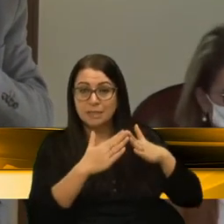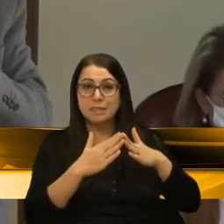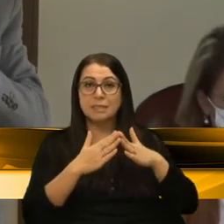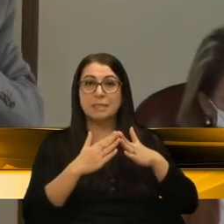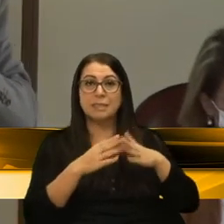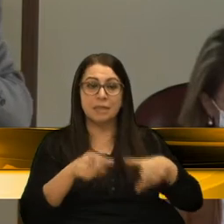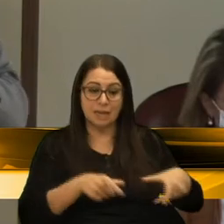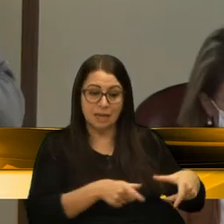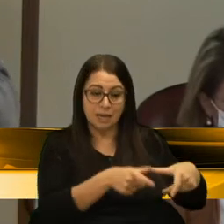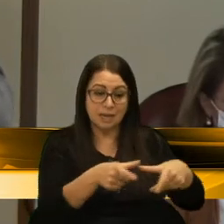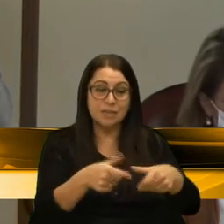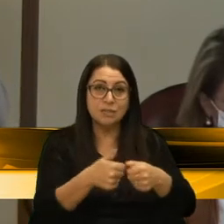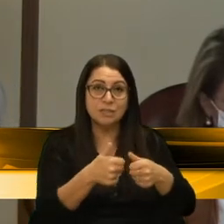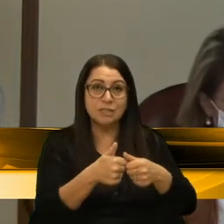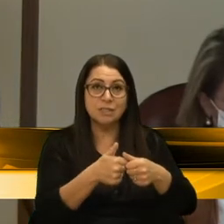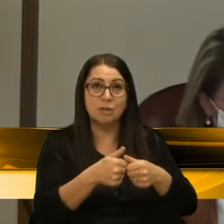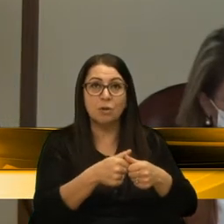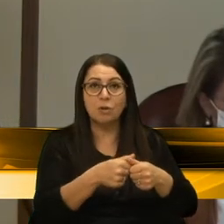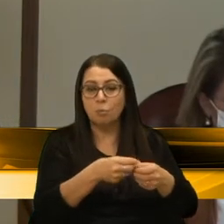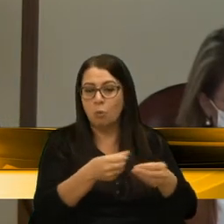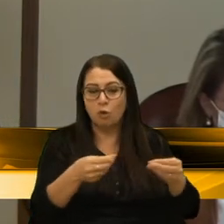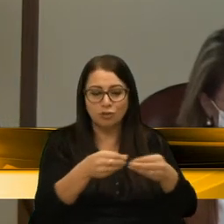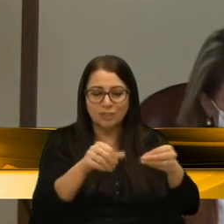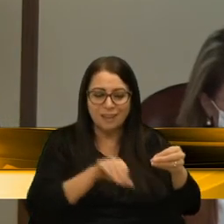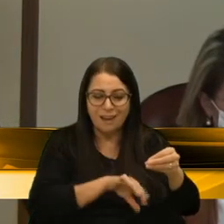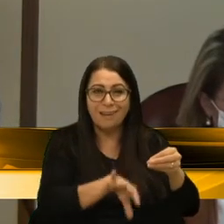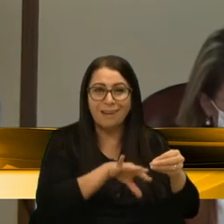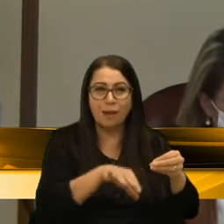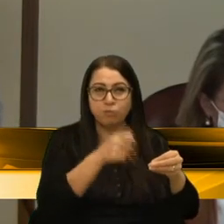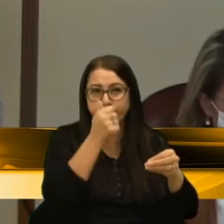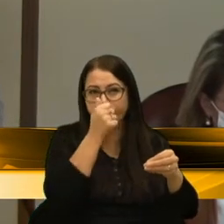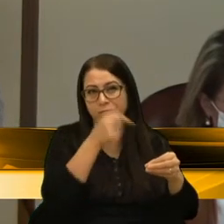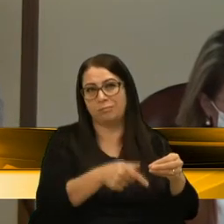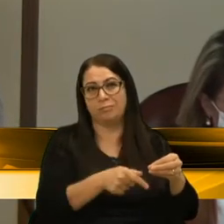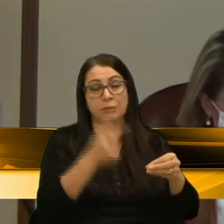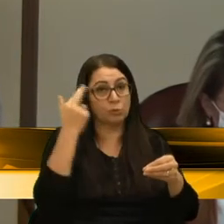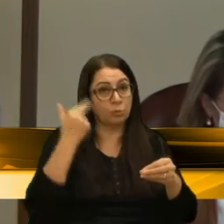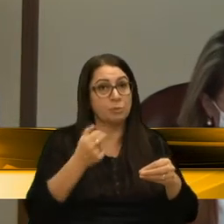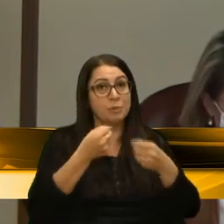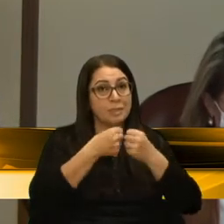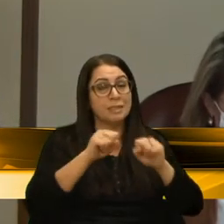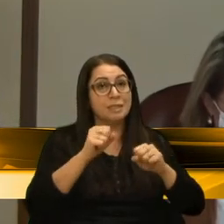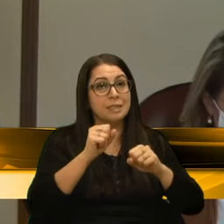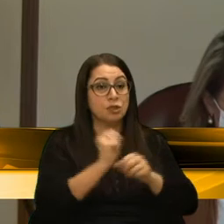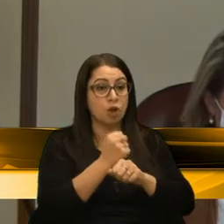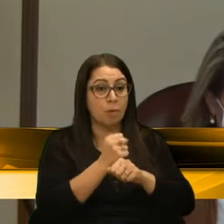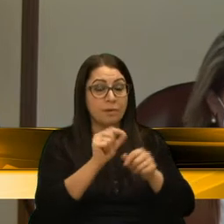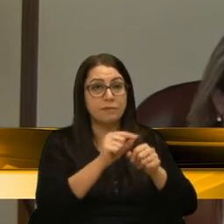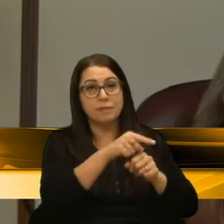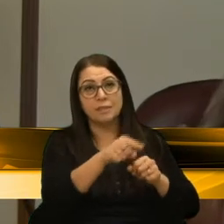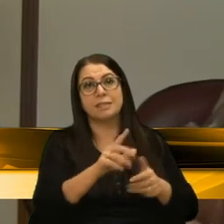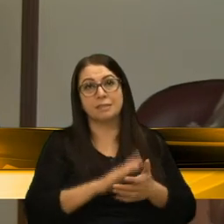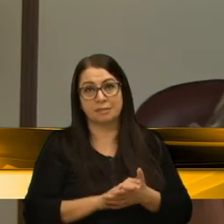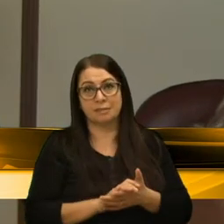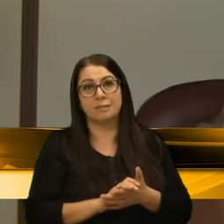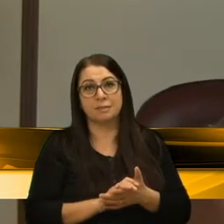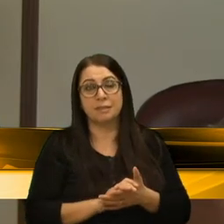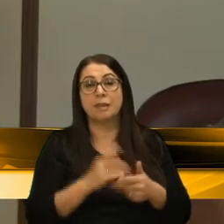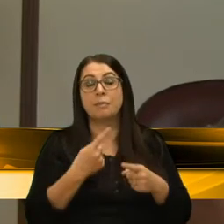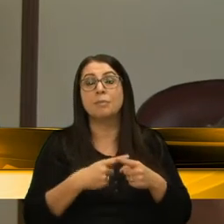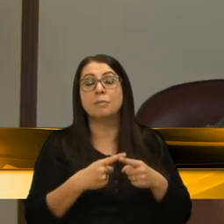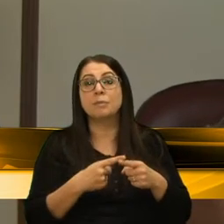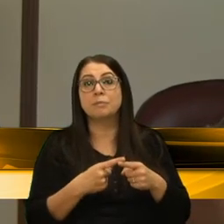já assoreada, entupida de terra. É muito comum a Secretaria de Obras ser chamada para fazer a intervenção,